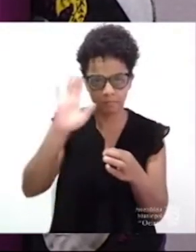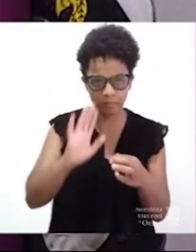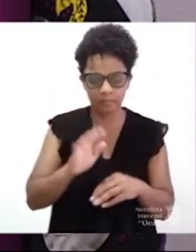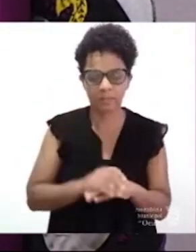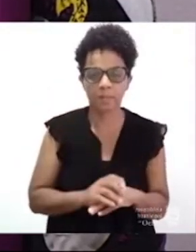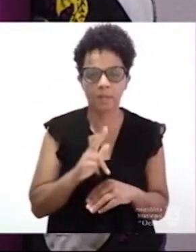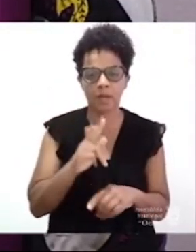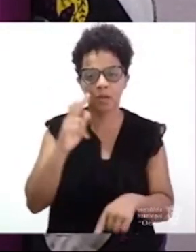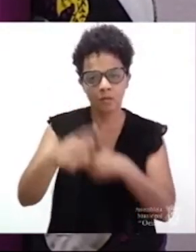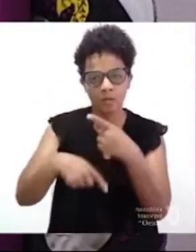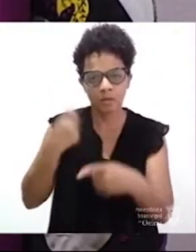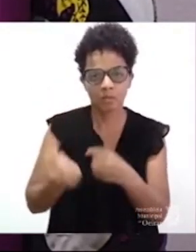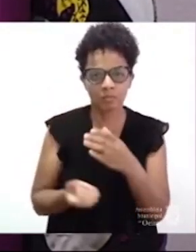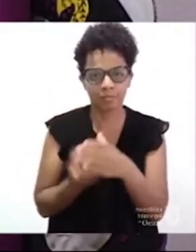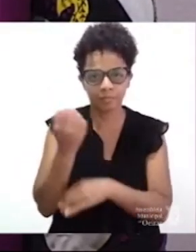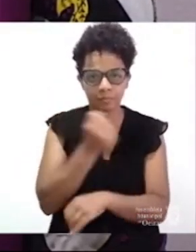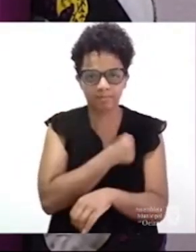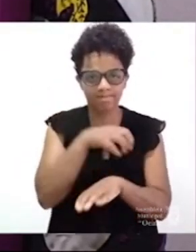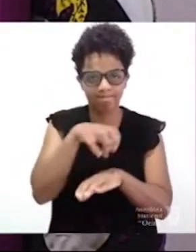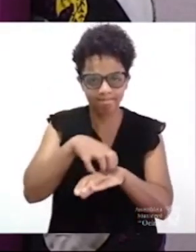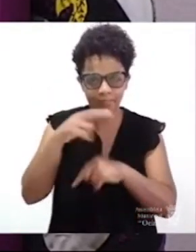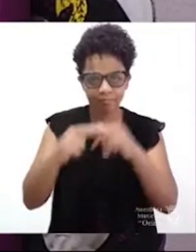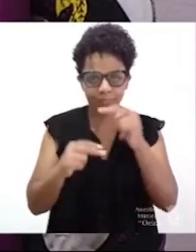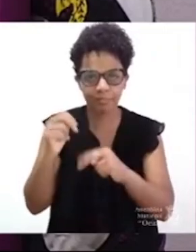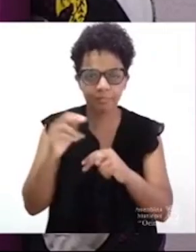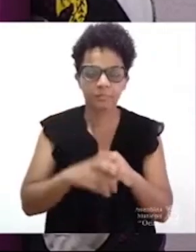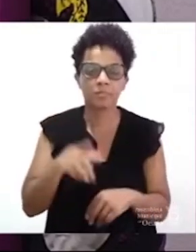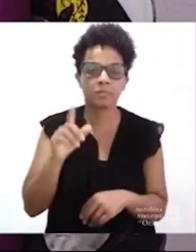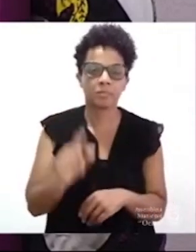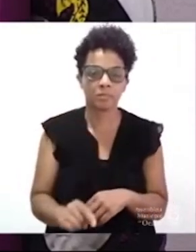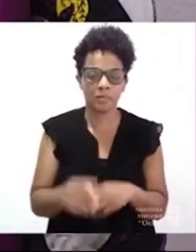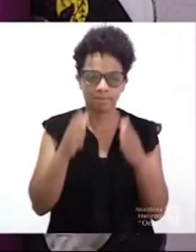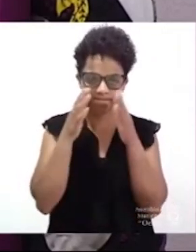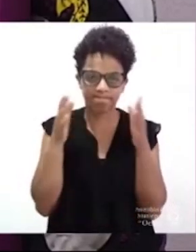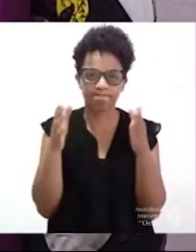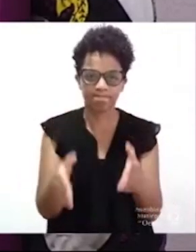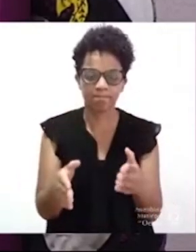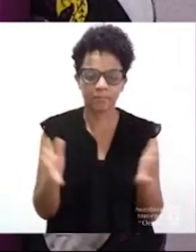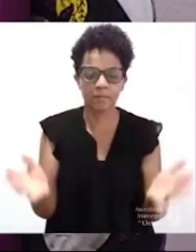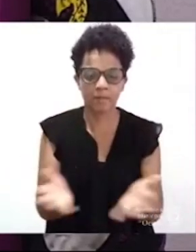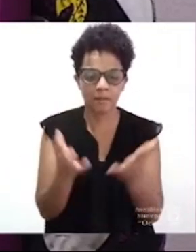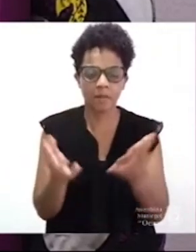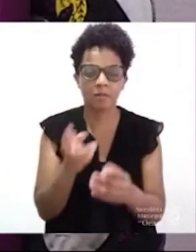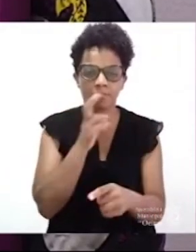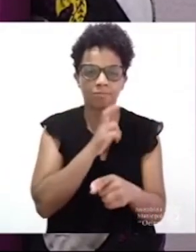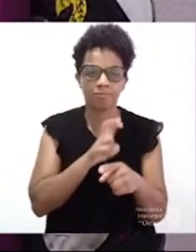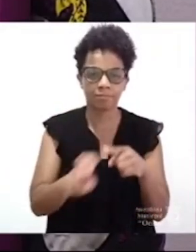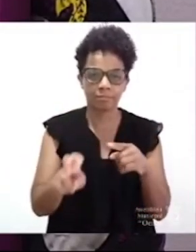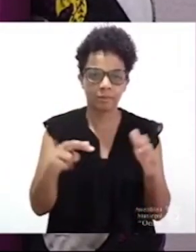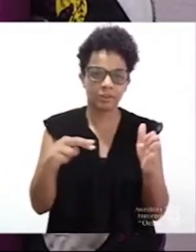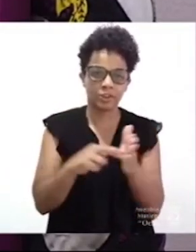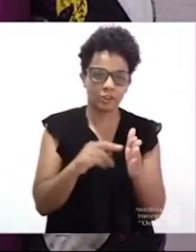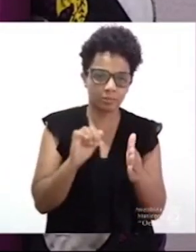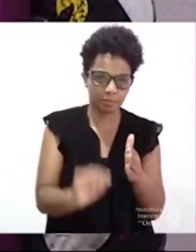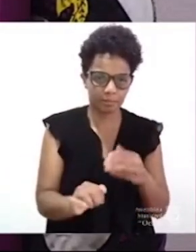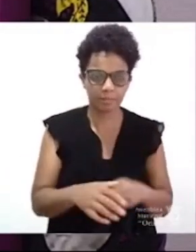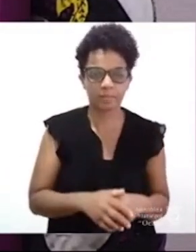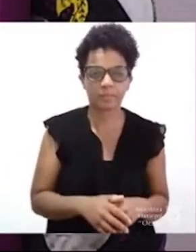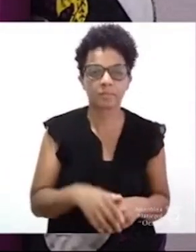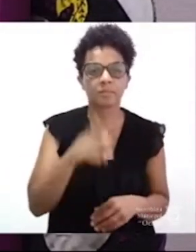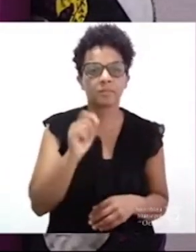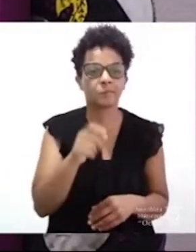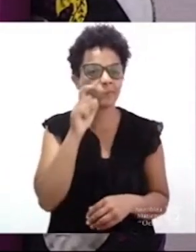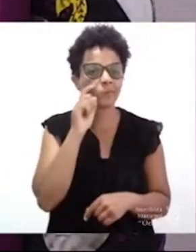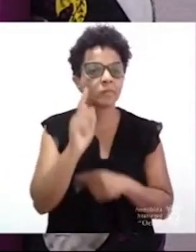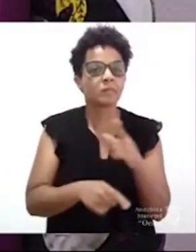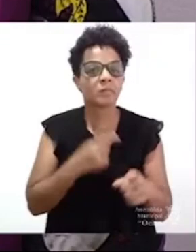construção de imóveis, bem como a realização de iniciativas dedicadas à promoção de energia energética. Defendemos a atribuição do selo